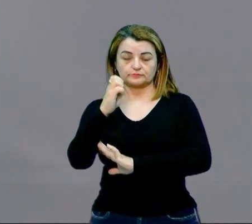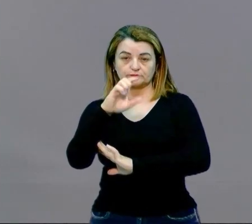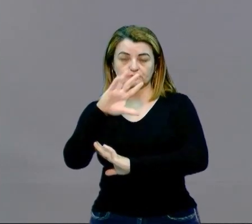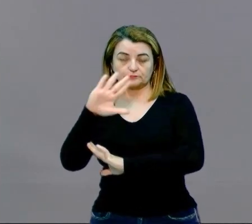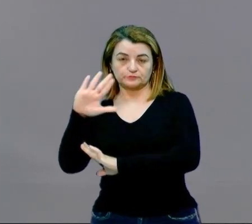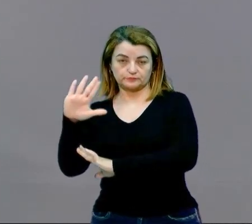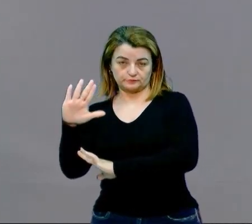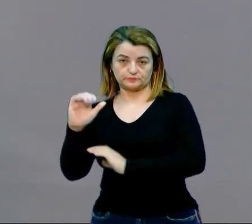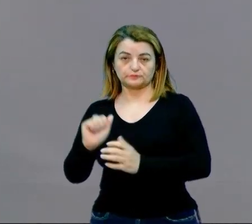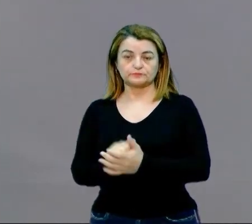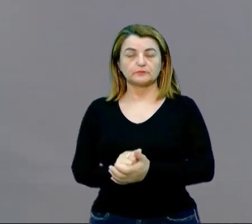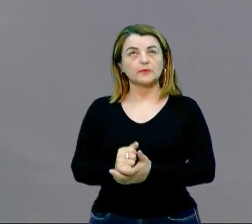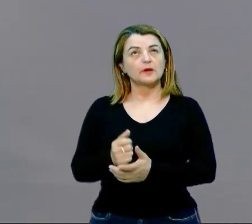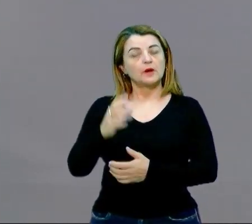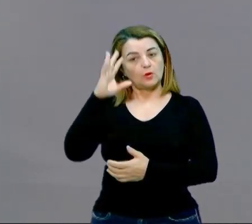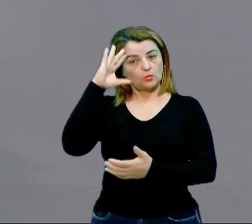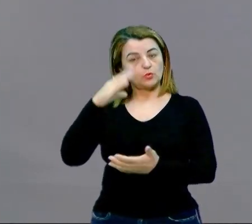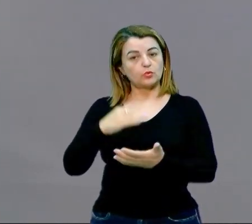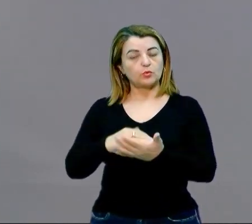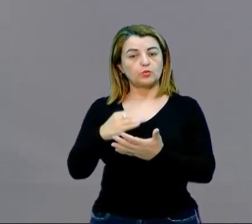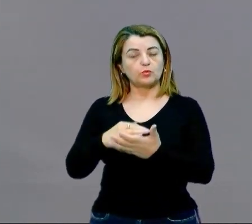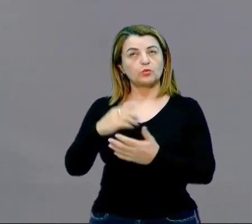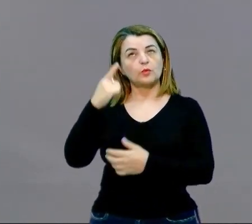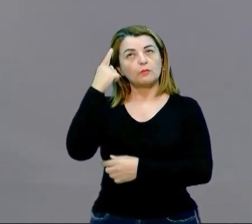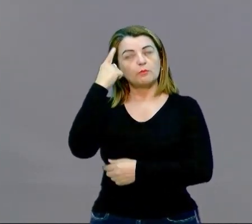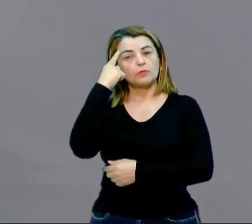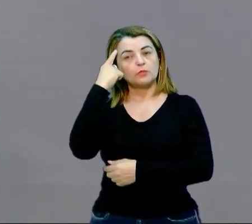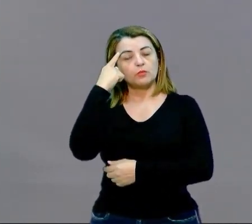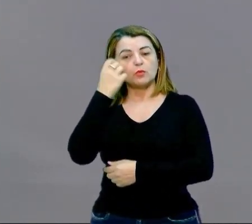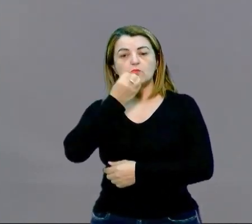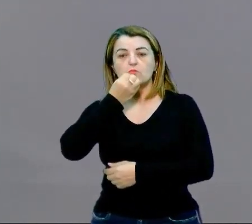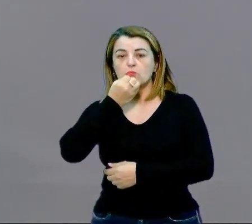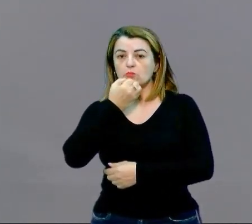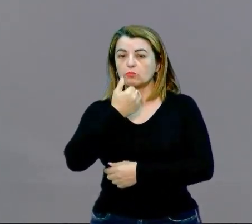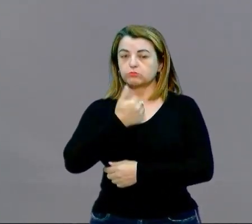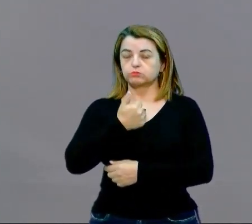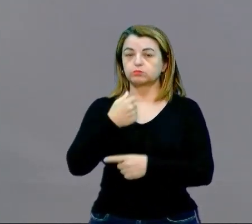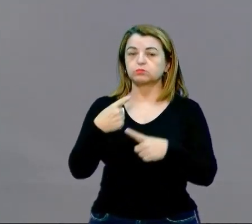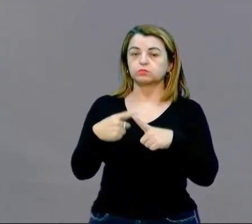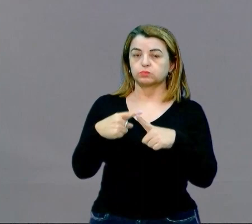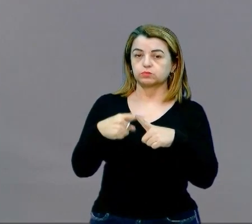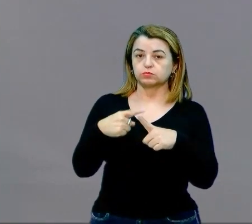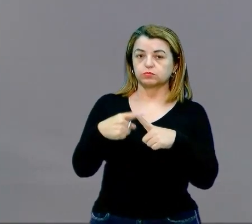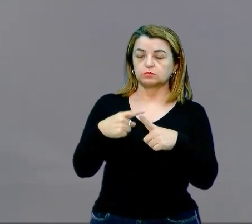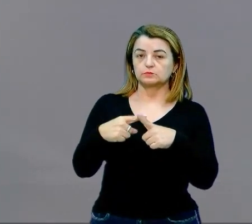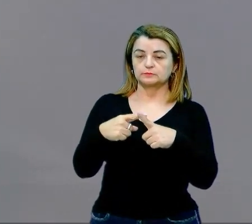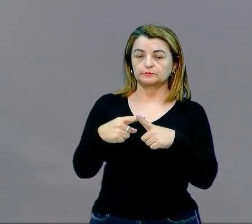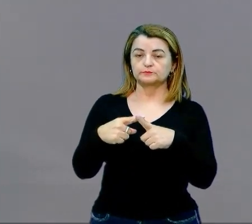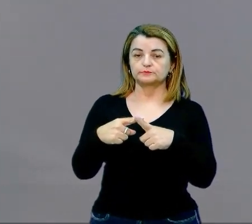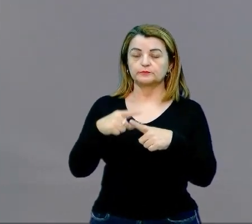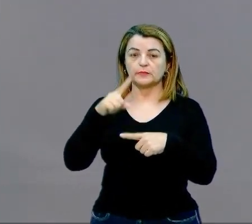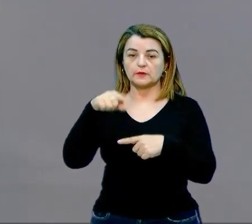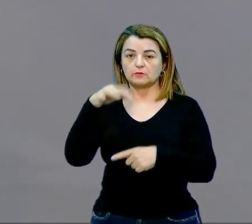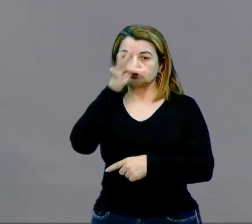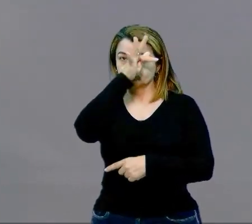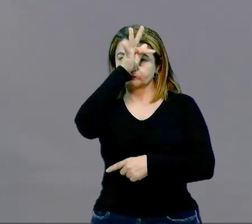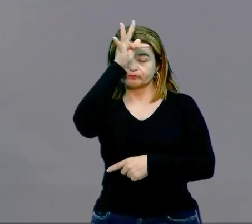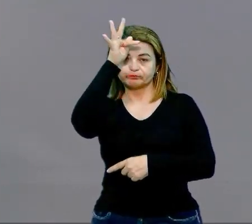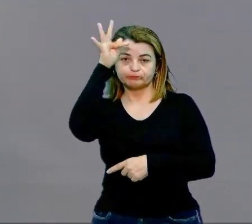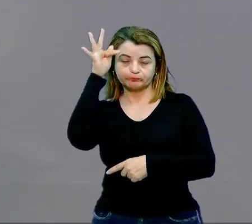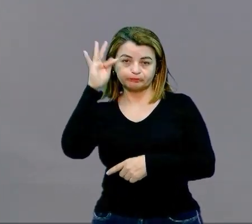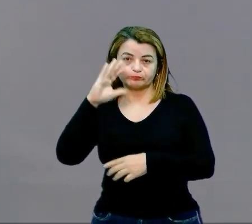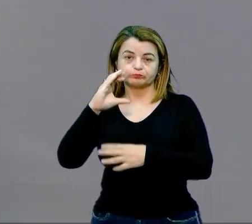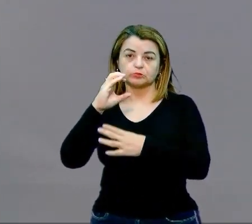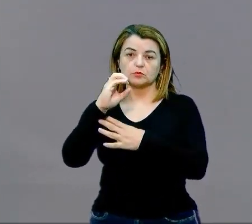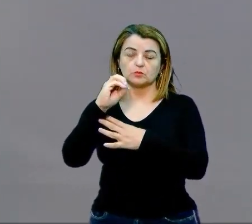Acredito que será uma reflexão muito razoável, muito boa, até porque se trata de um pensador